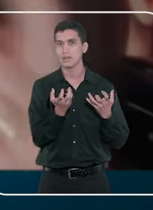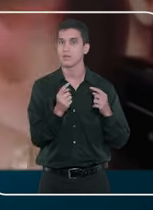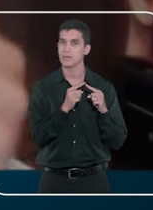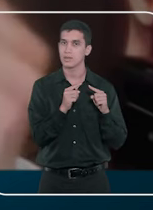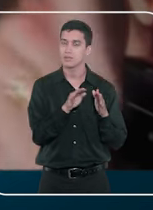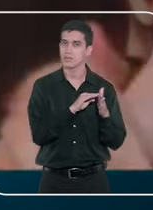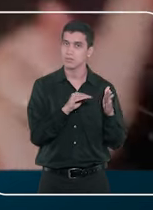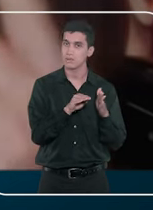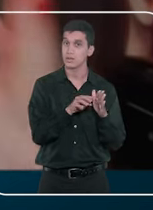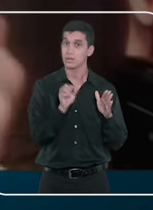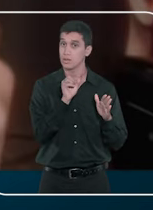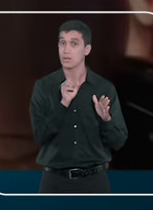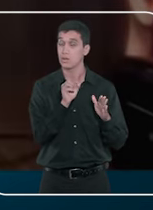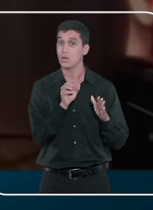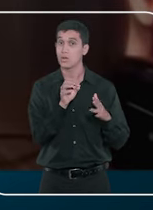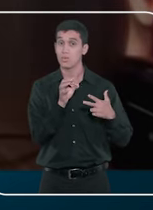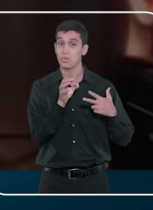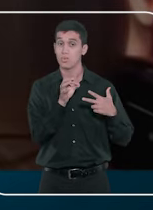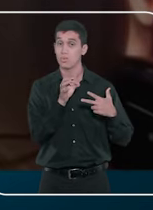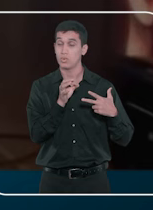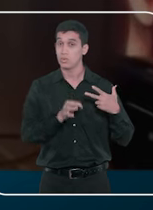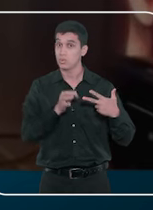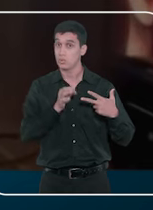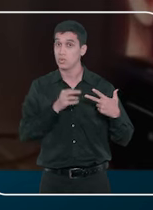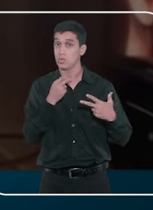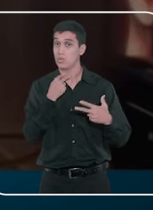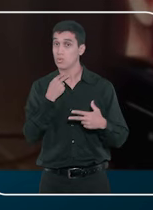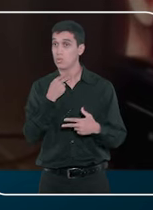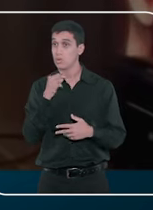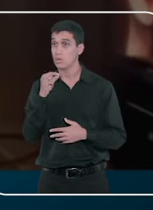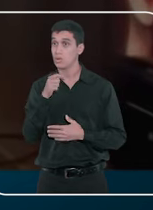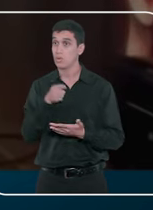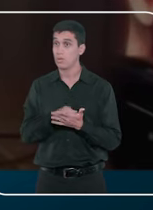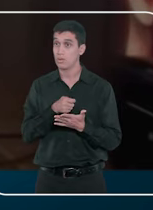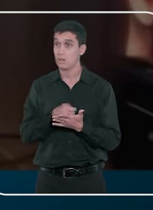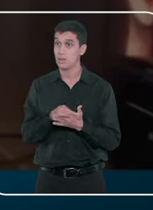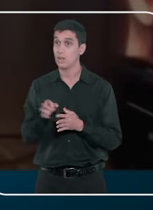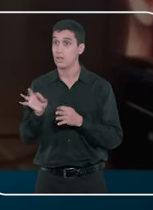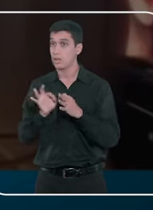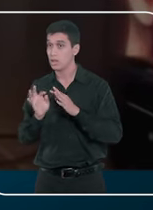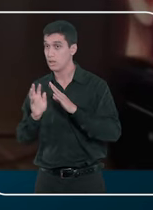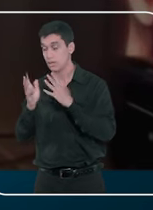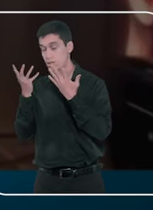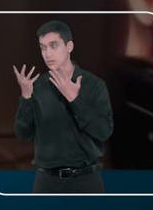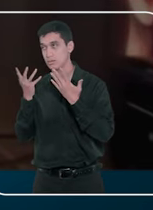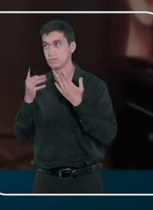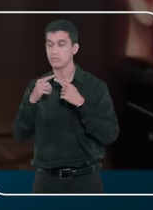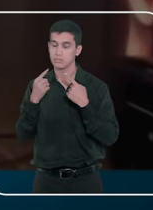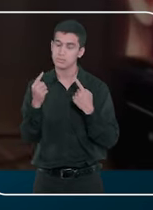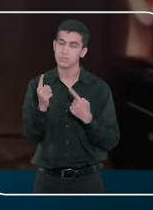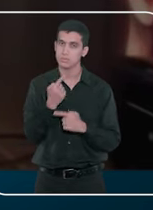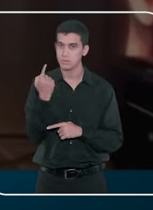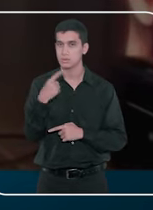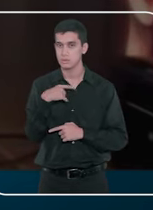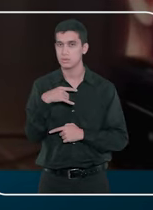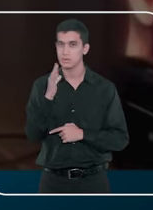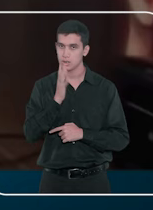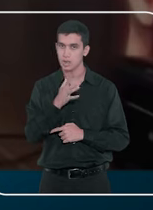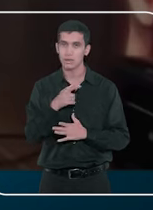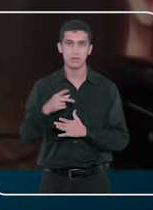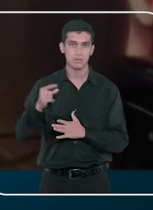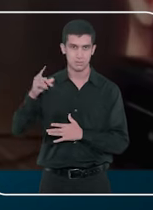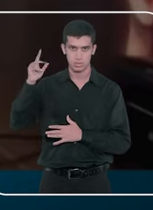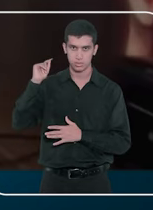Poder Judiciário não pode obrigar o Ministério Público a celebrar a colaboração. Né? Embora nós tivemos já há algum